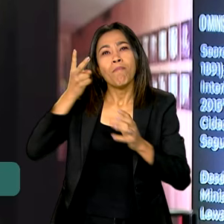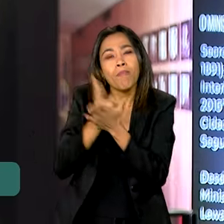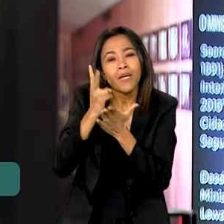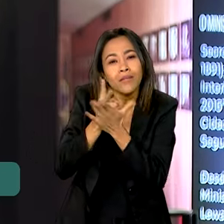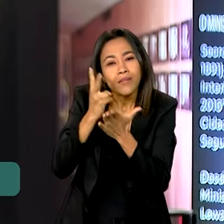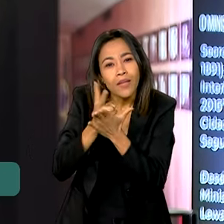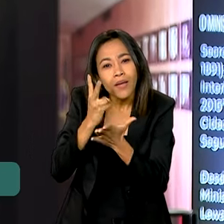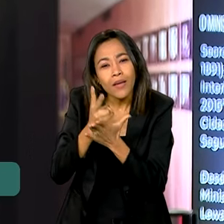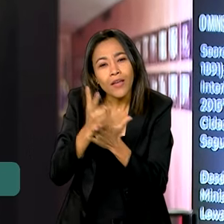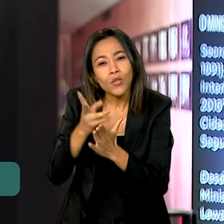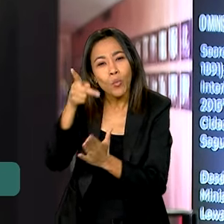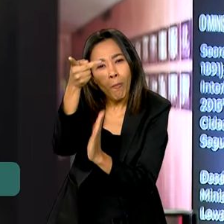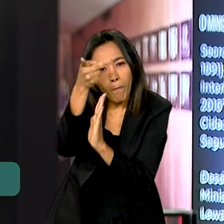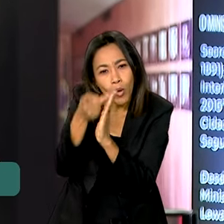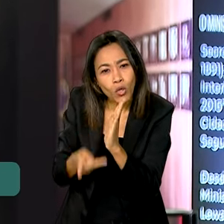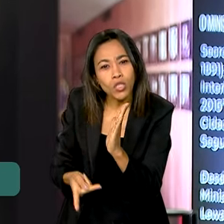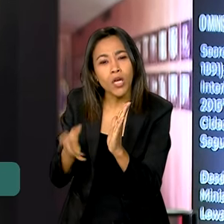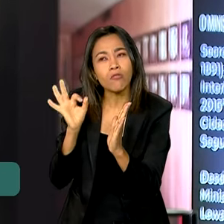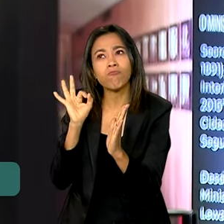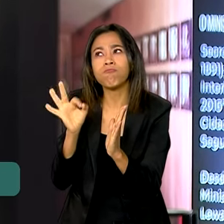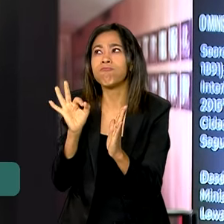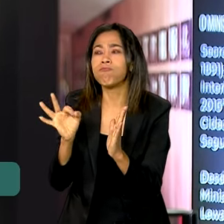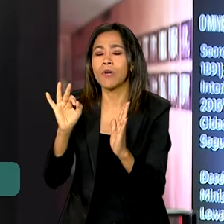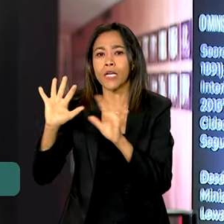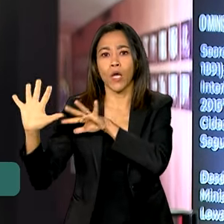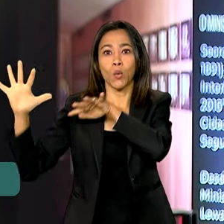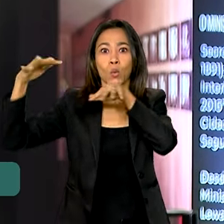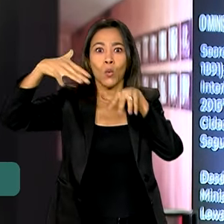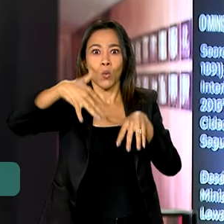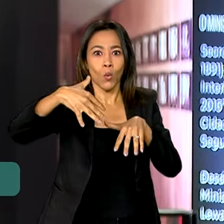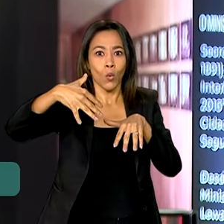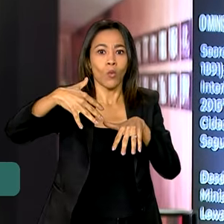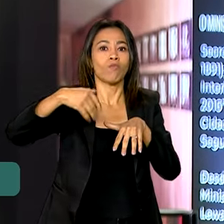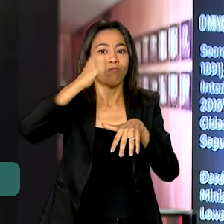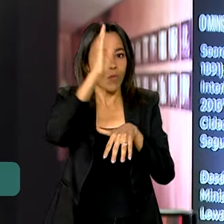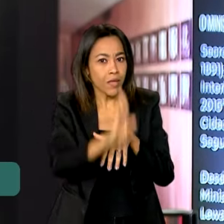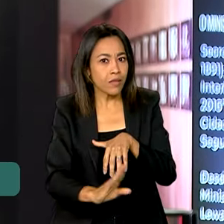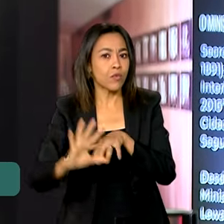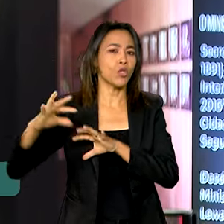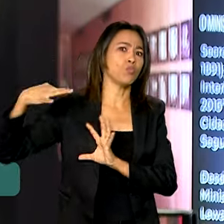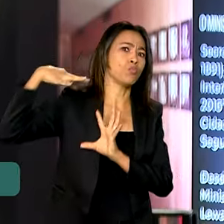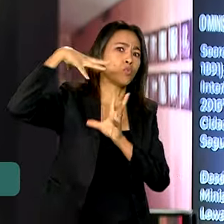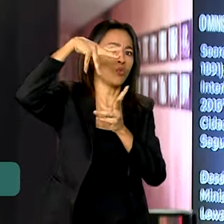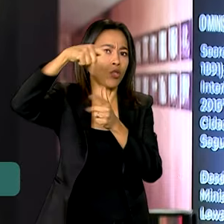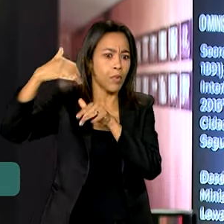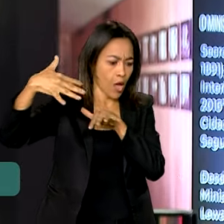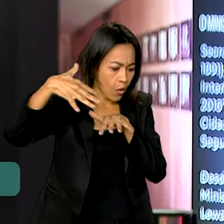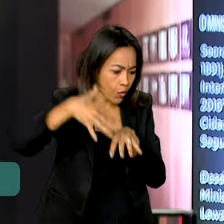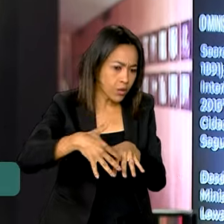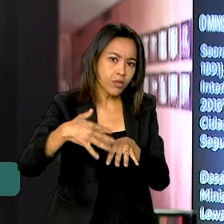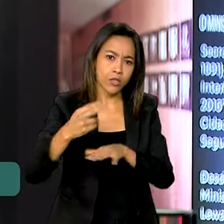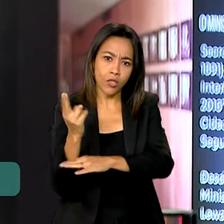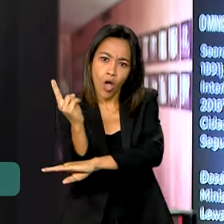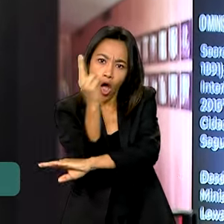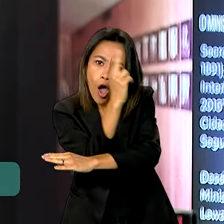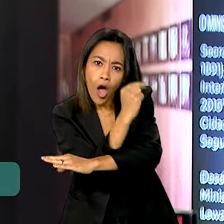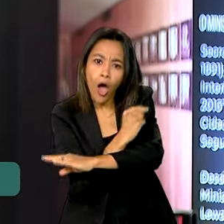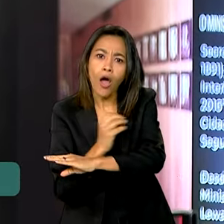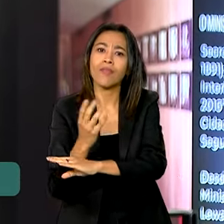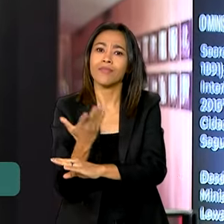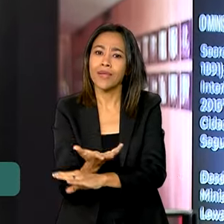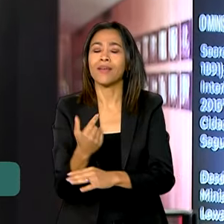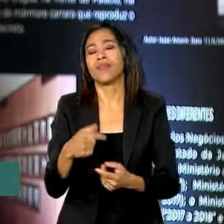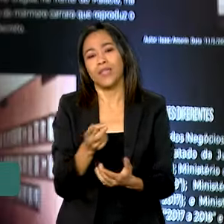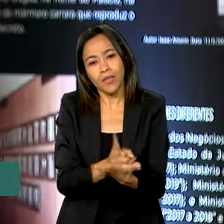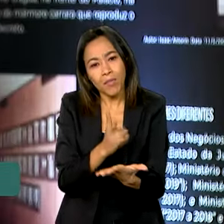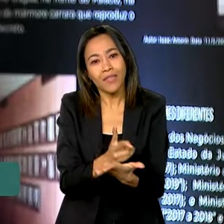legado de um projeto arquitetônico que é reconhecido nacional e internacionalmente, e reafirmando nosso compromisso com o patrimônio cultural